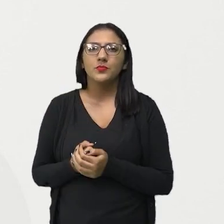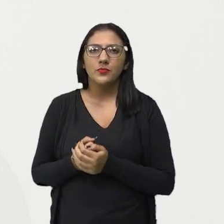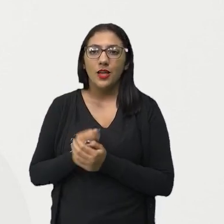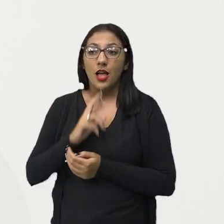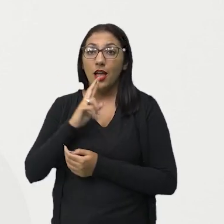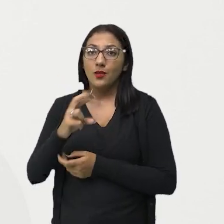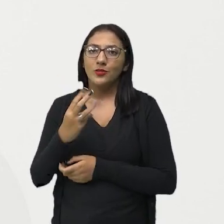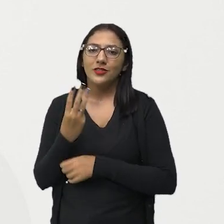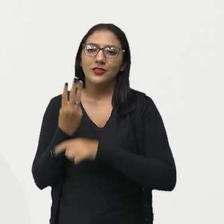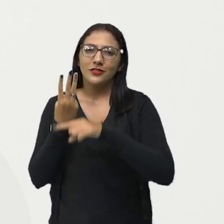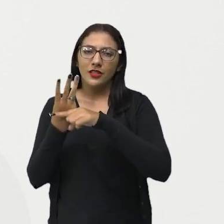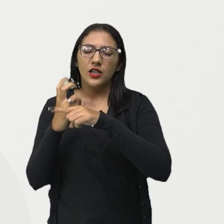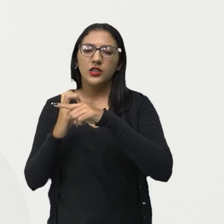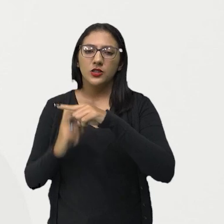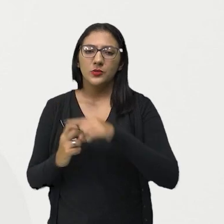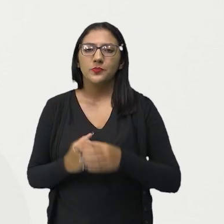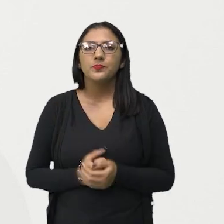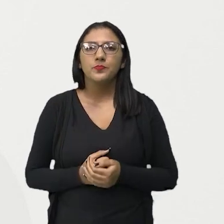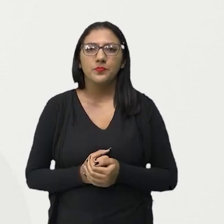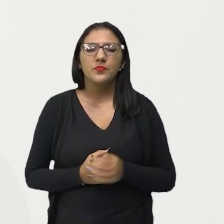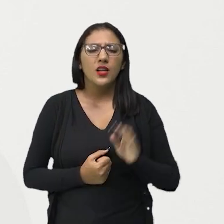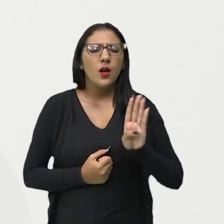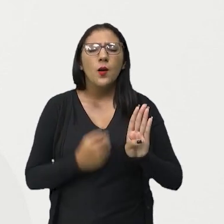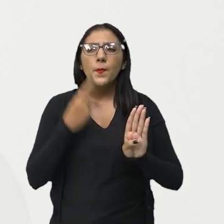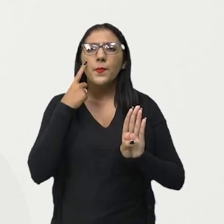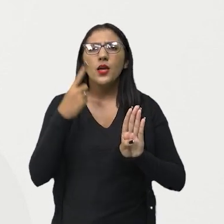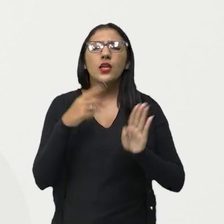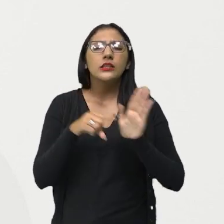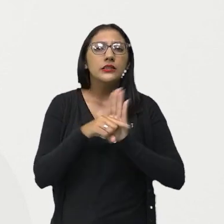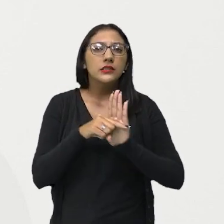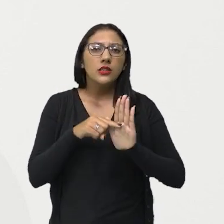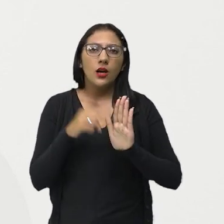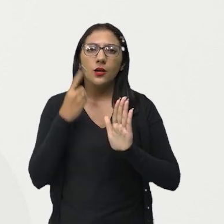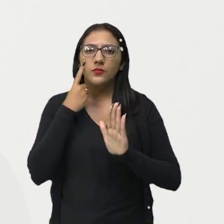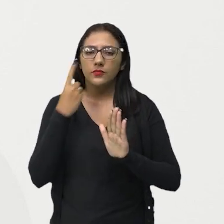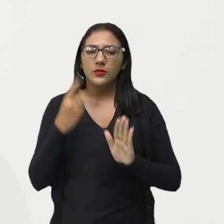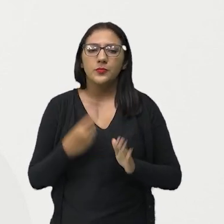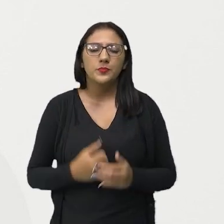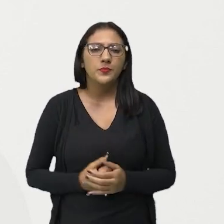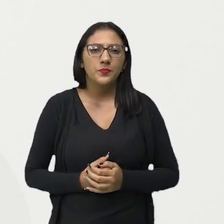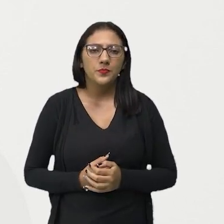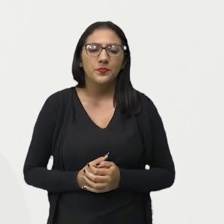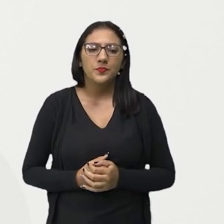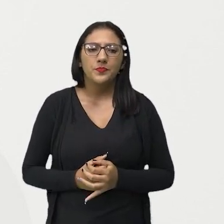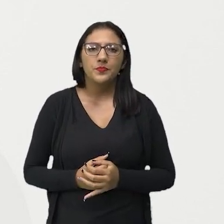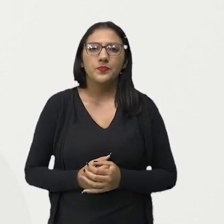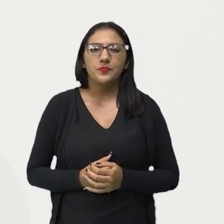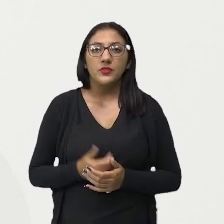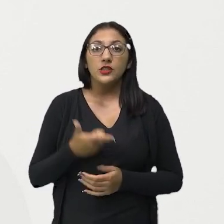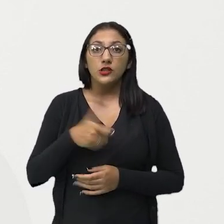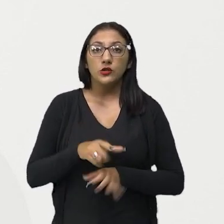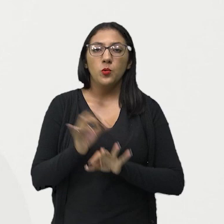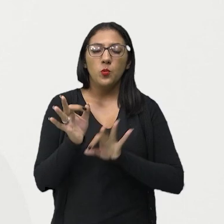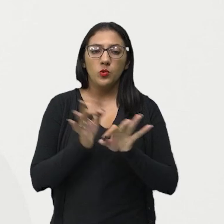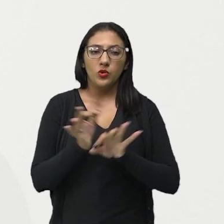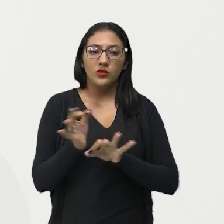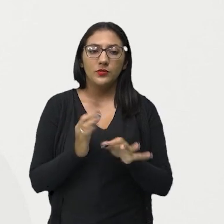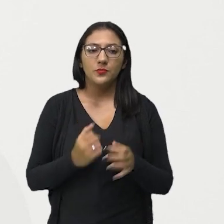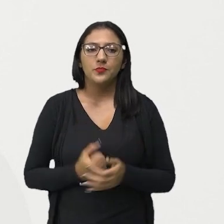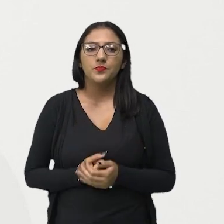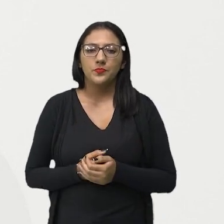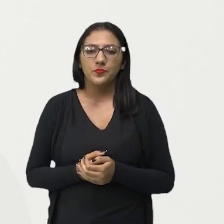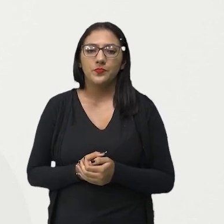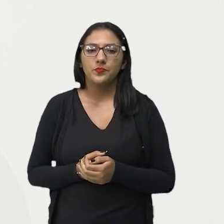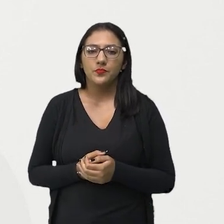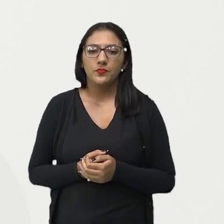3/5. E na subtração, como é que vai ficar a subtração? Olha, de novo,